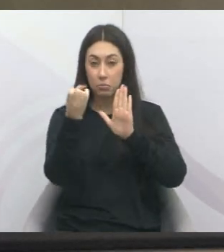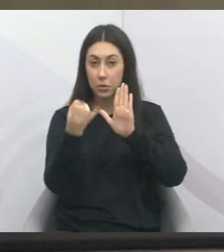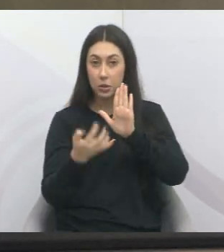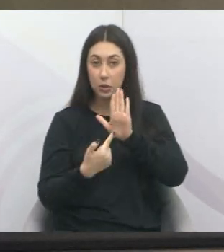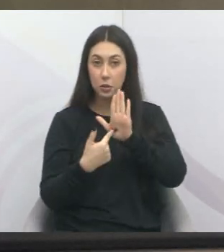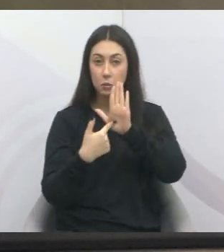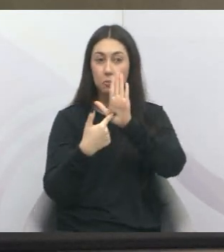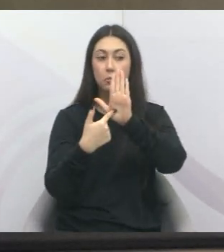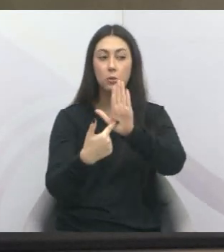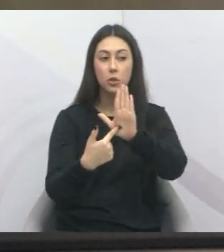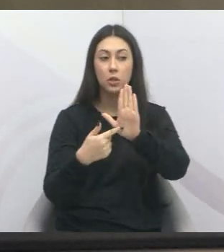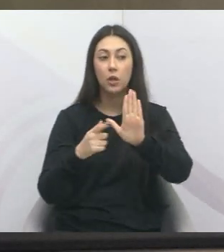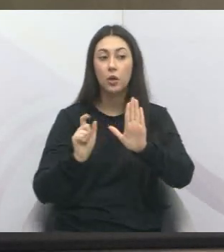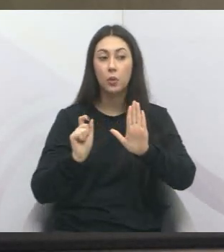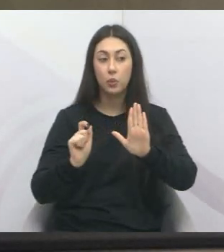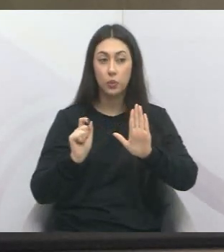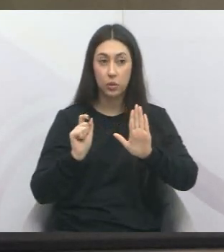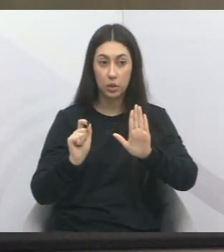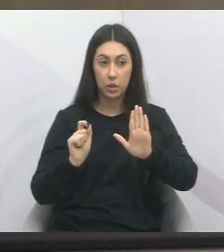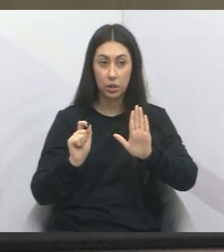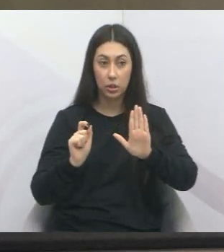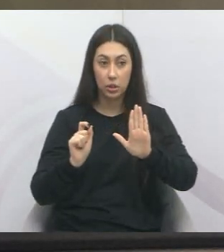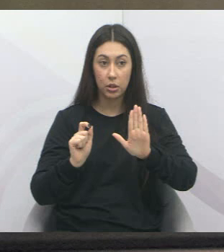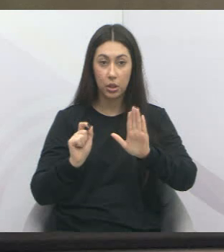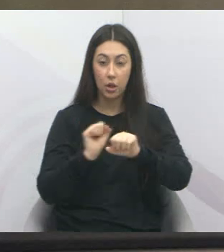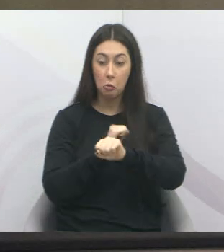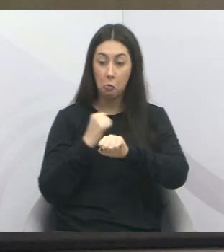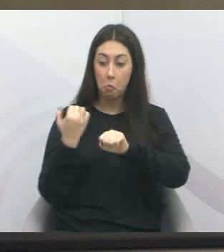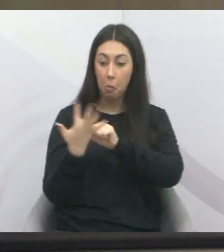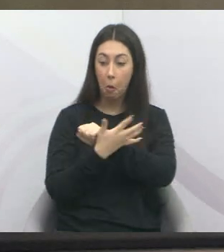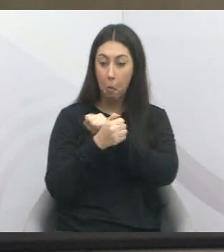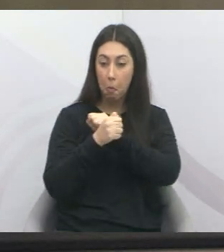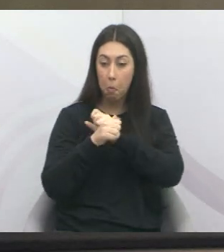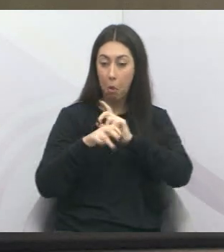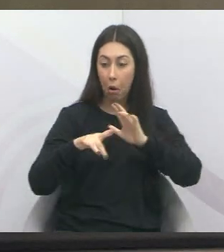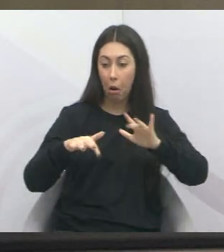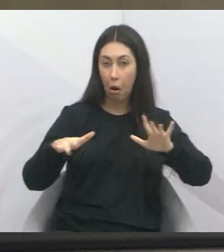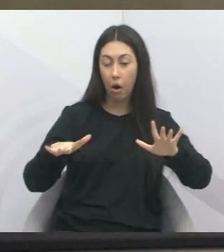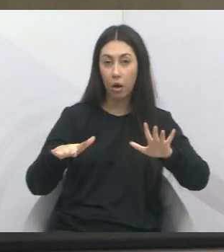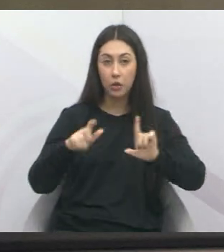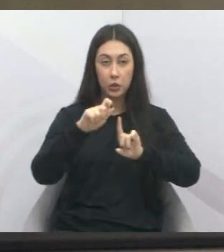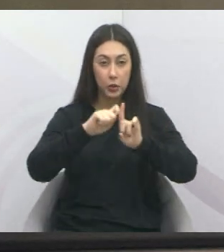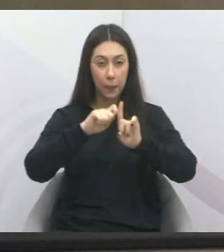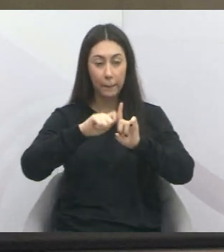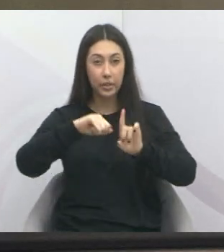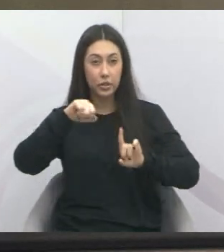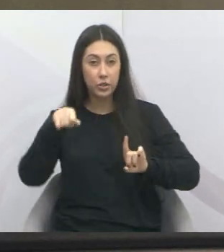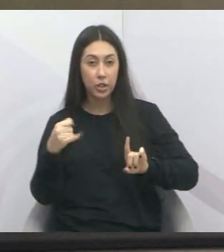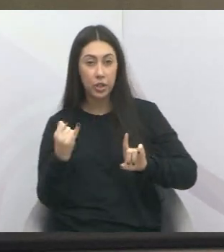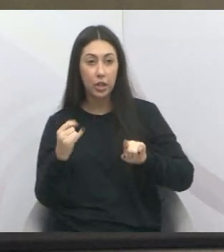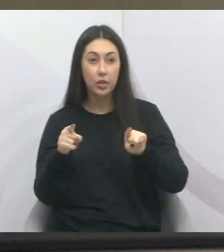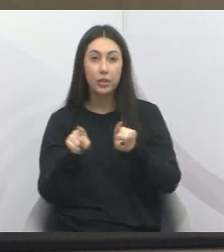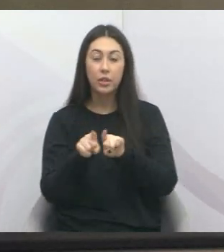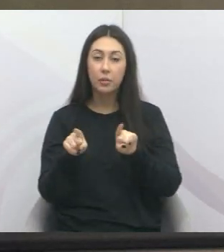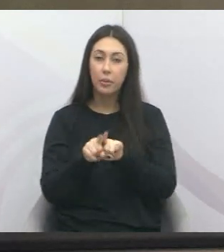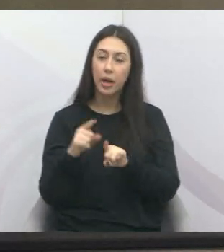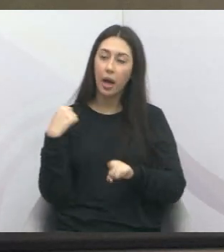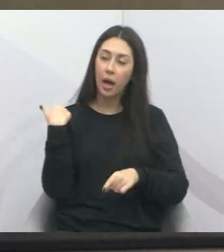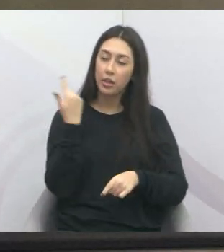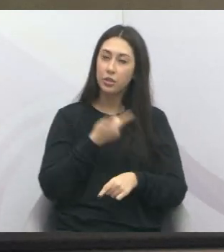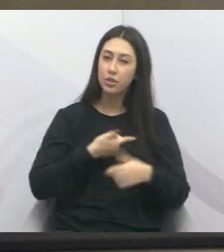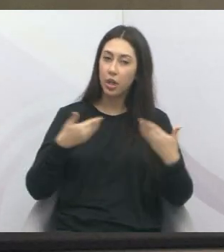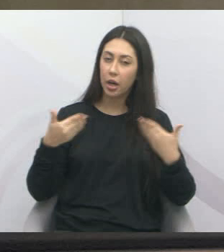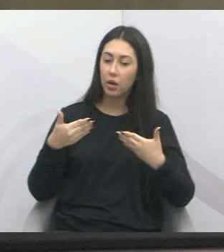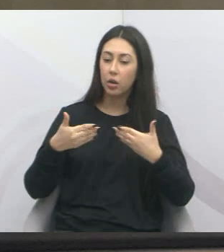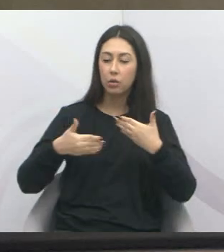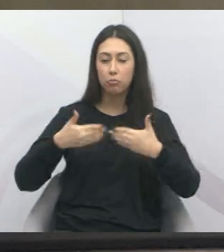o auge dessa última onda que nós tivemos em janeiro, junto com uma transição da nossa retomada, né?